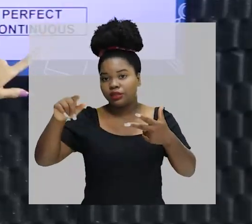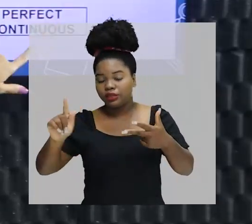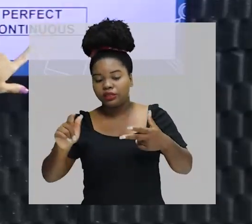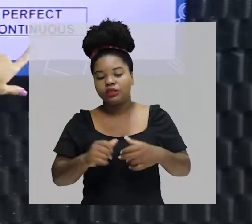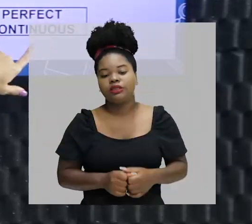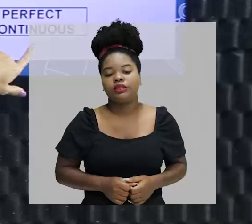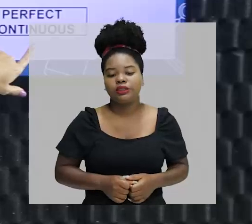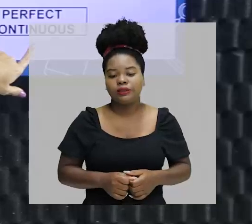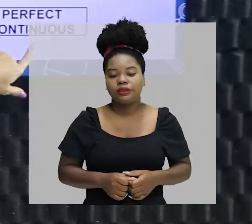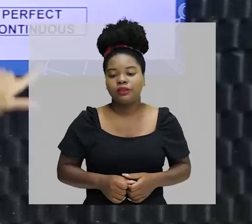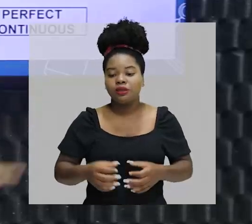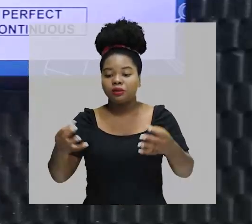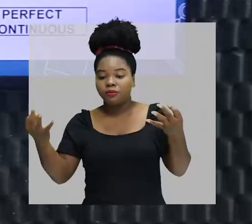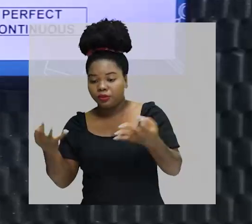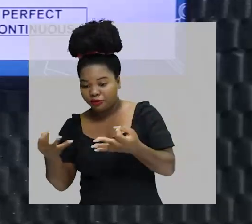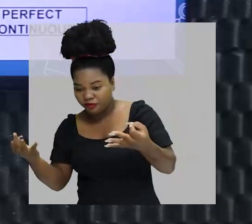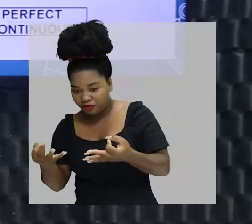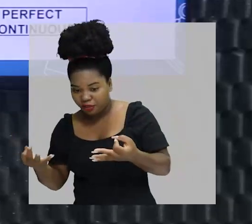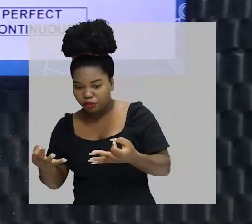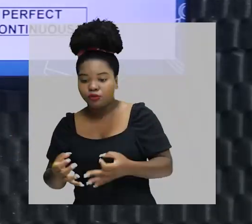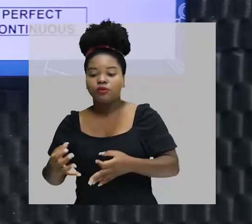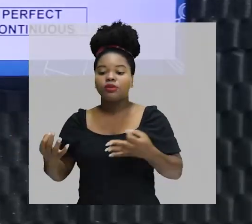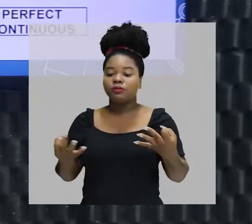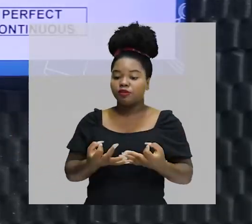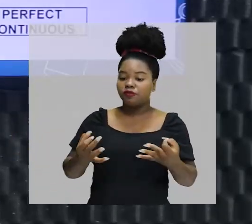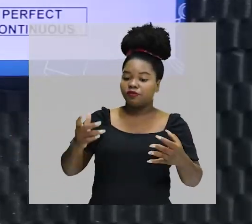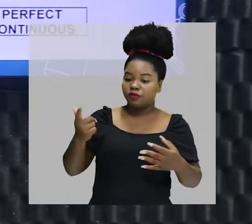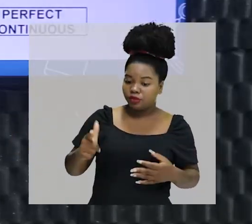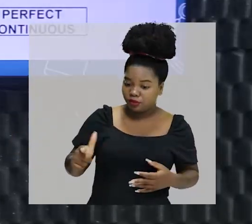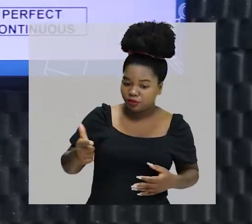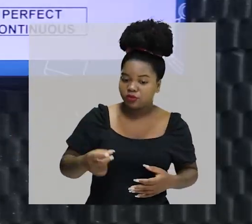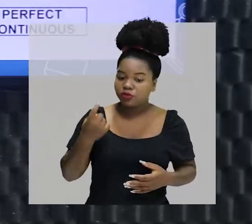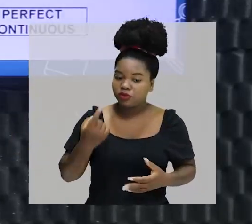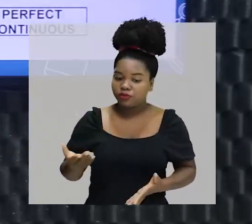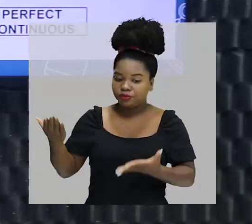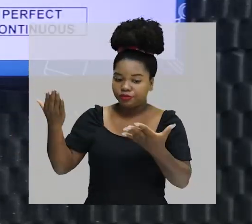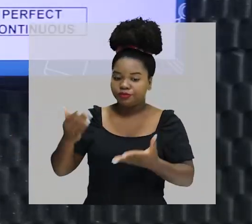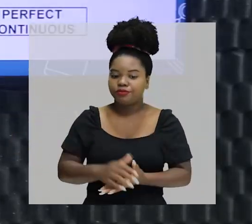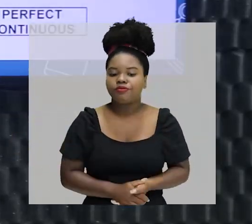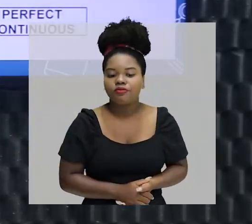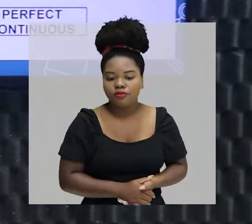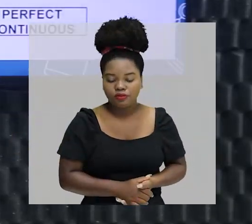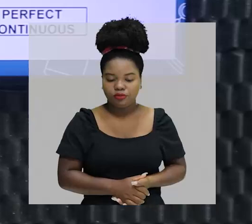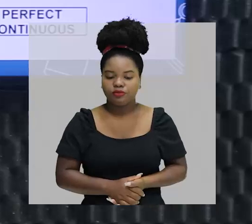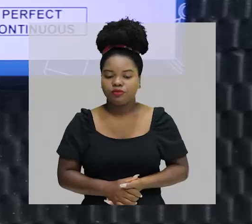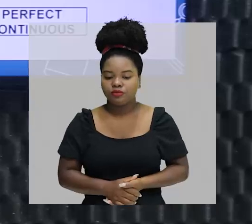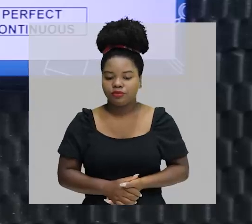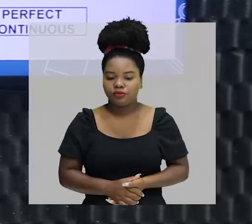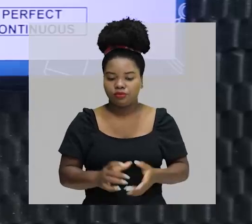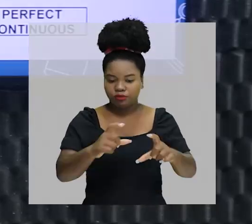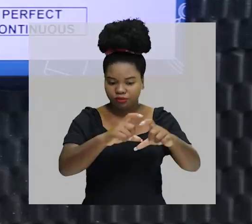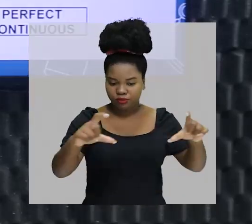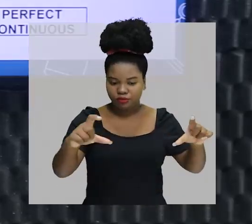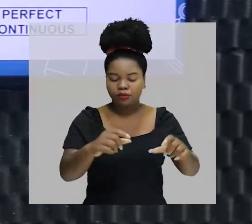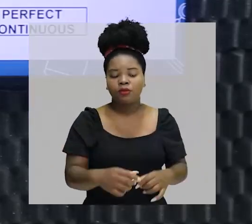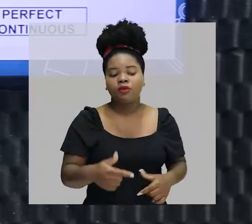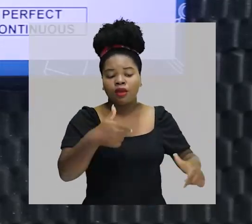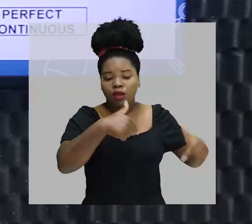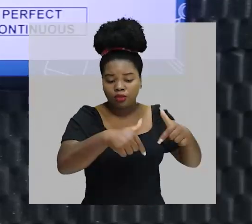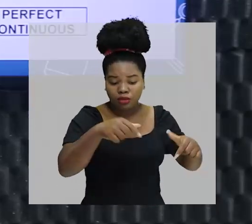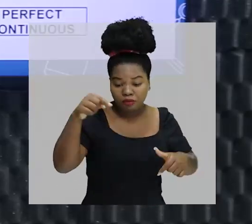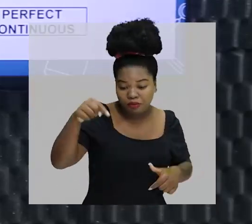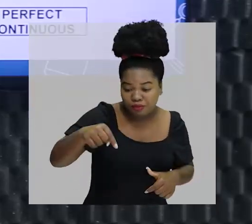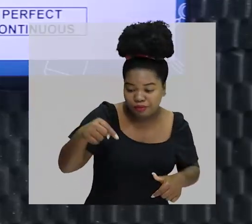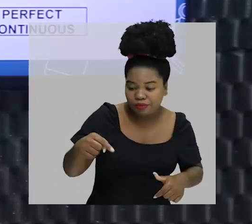perfeito e tempo perfeito contínuo. I have worked here since 2019. Eu trabalho